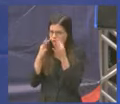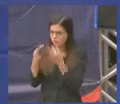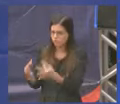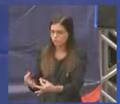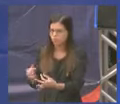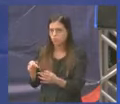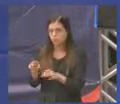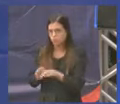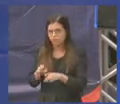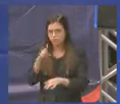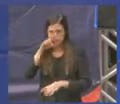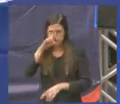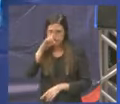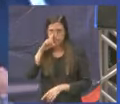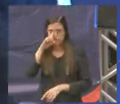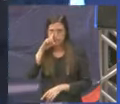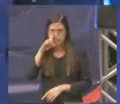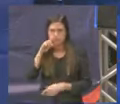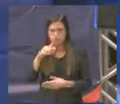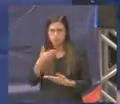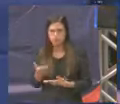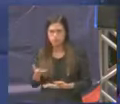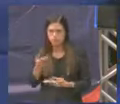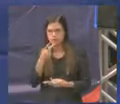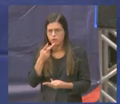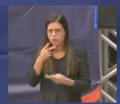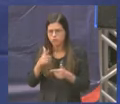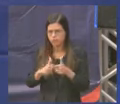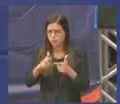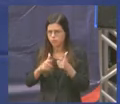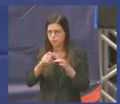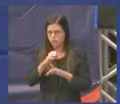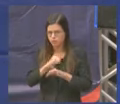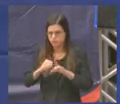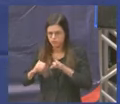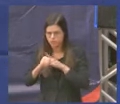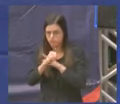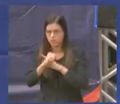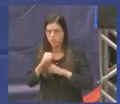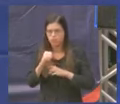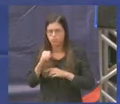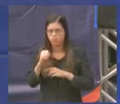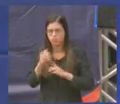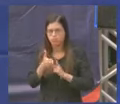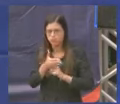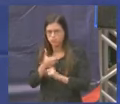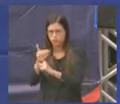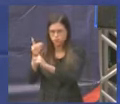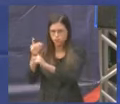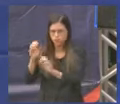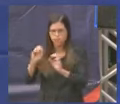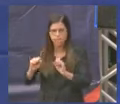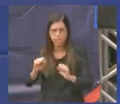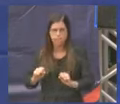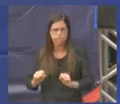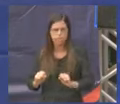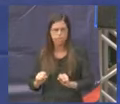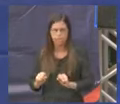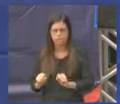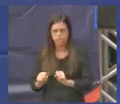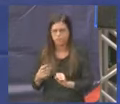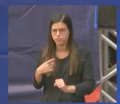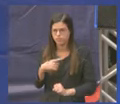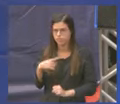para os riscos, né? Que vocês também abordassem os grandes problemas sociais, né? Que a tecnologia pode trazer caso não